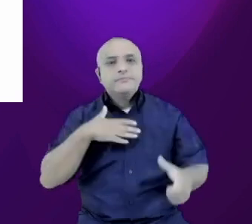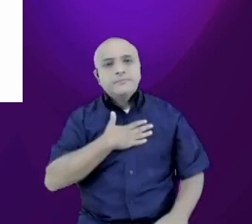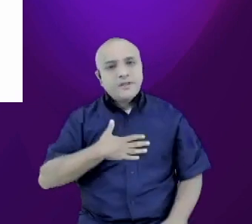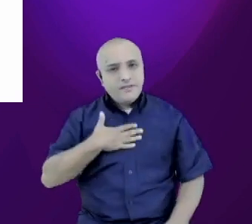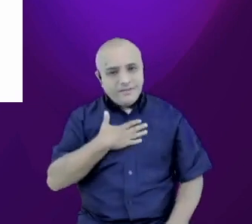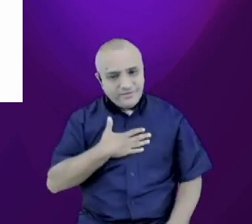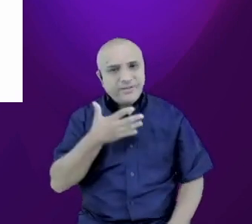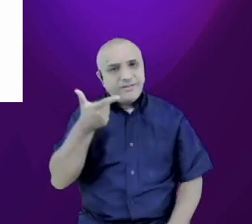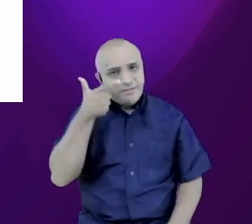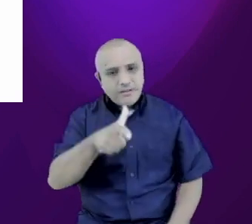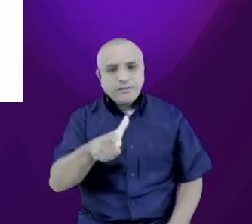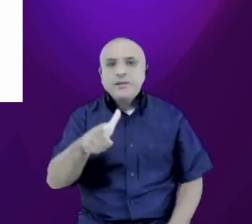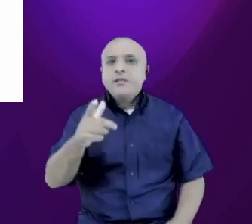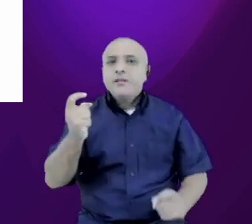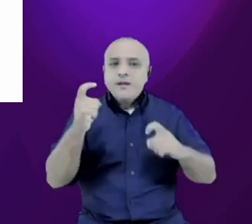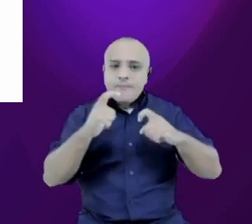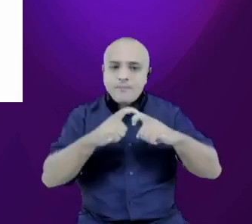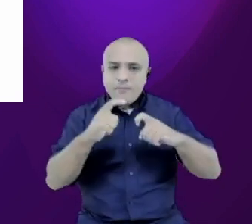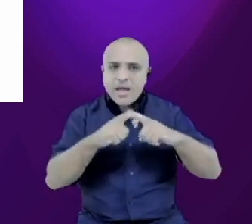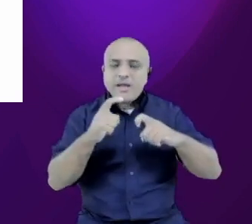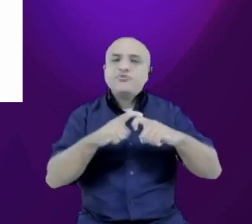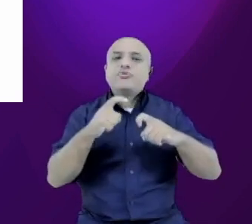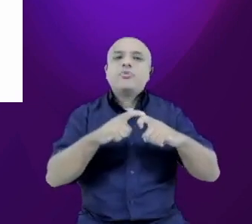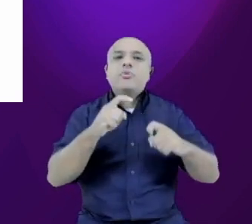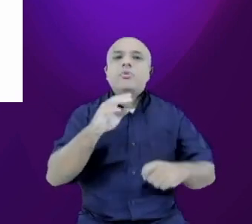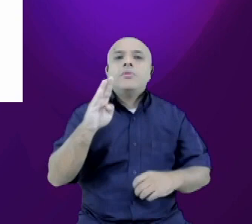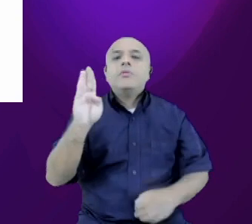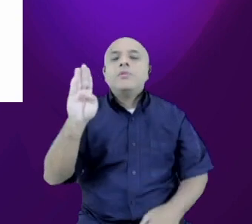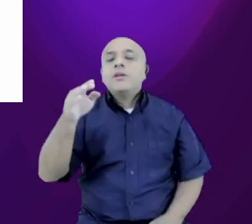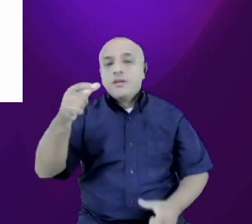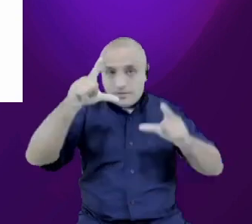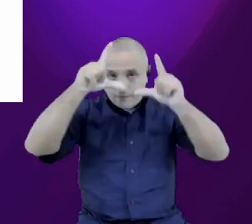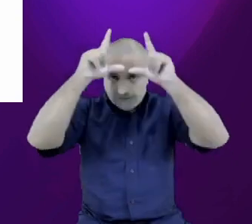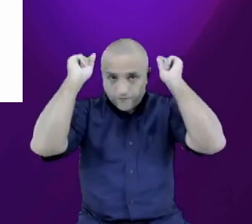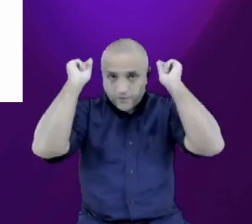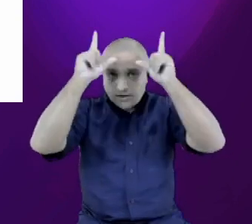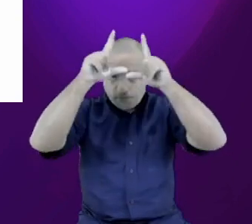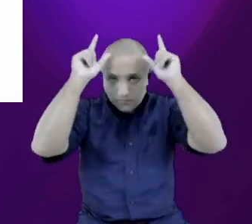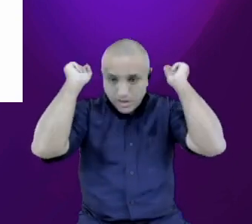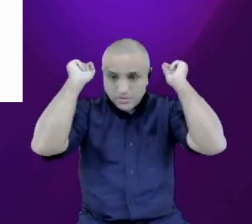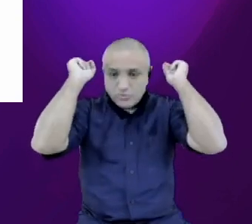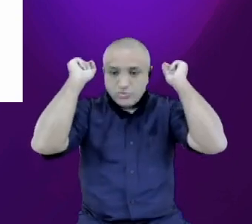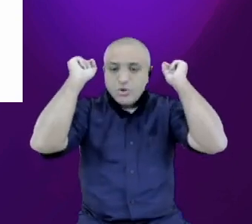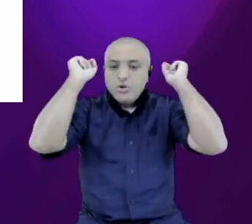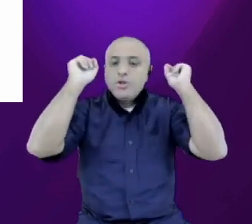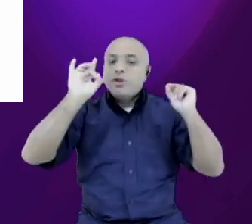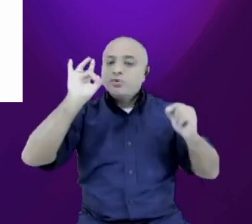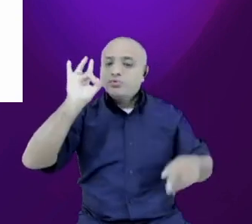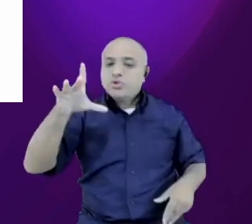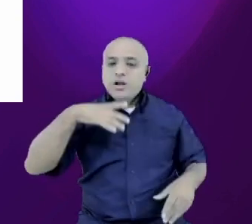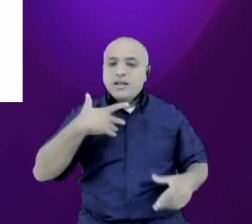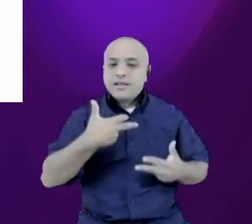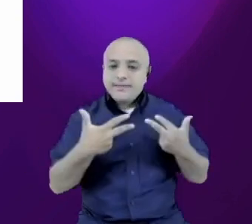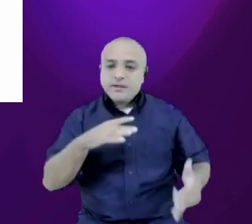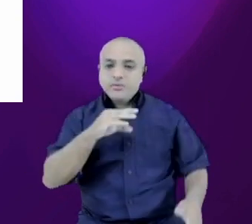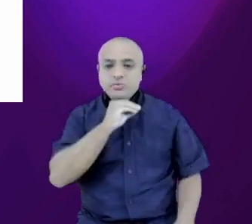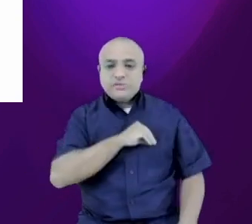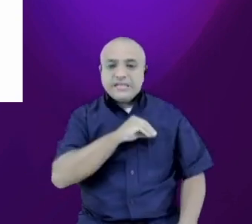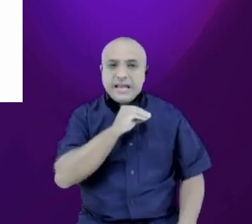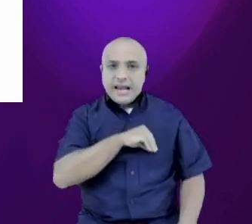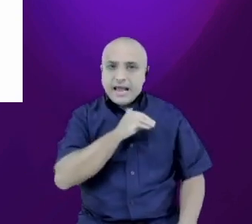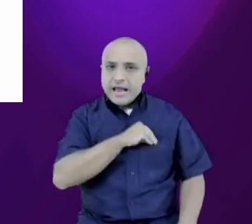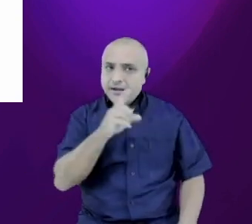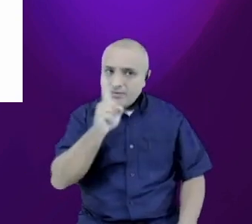insatisfação, tanto de médicos quanto de biomédicos e enfermeiros, em relação não só às questões salariais, mas também a